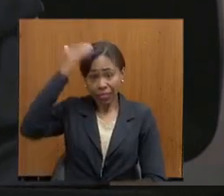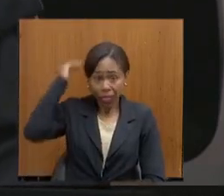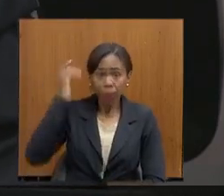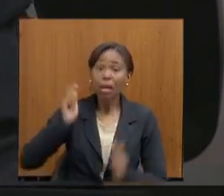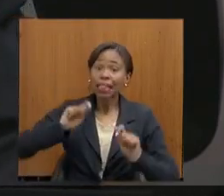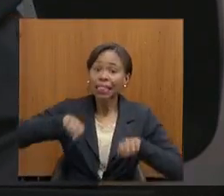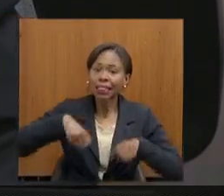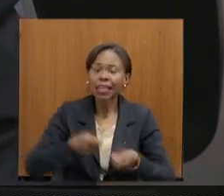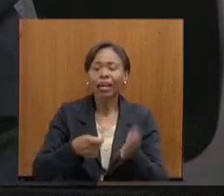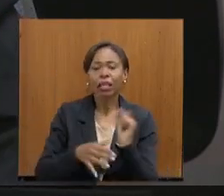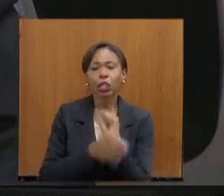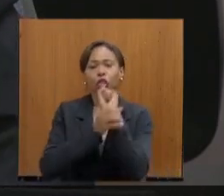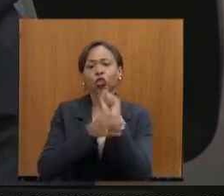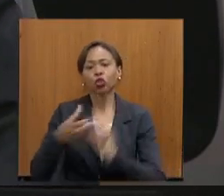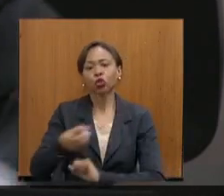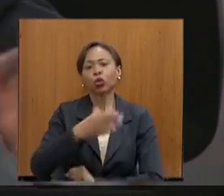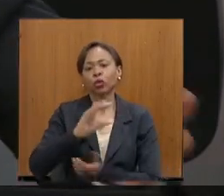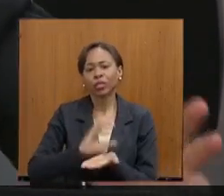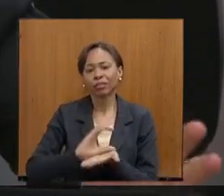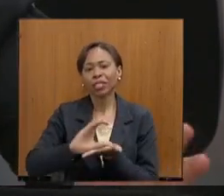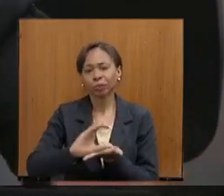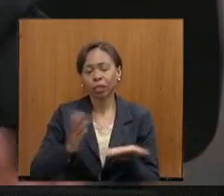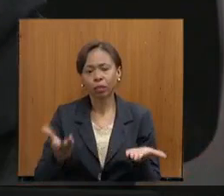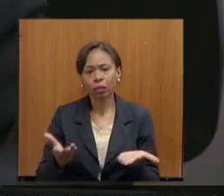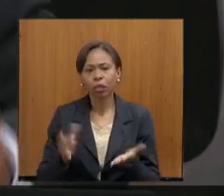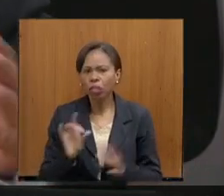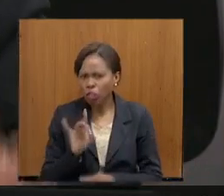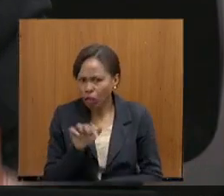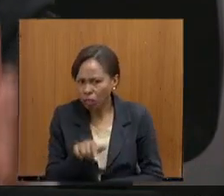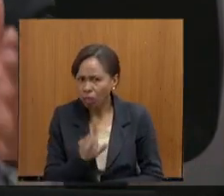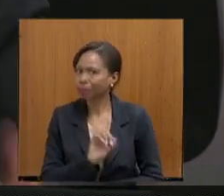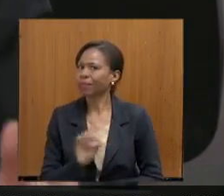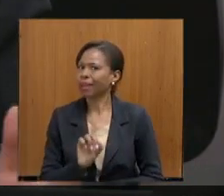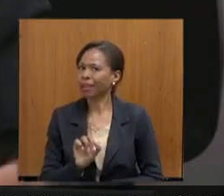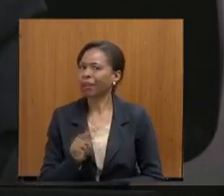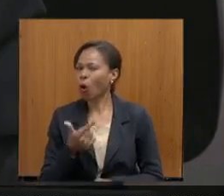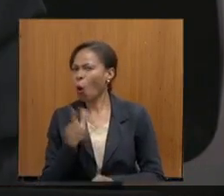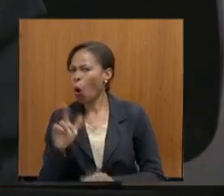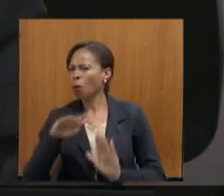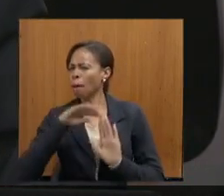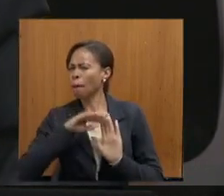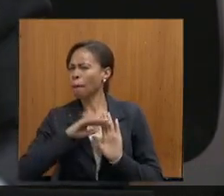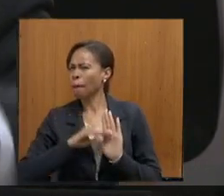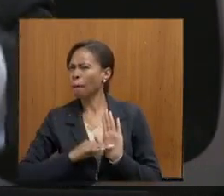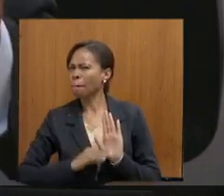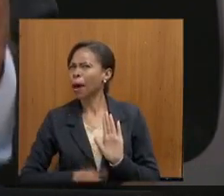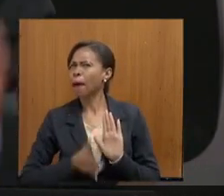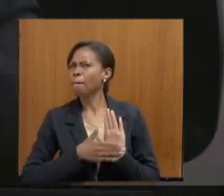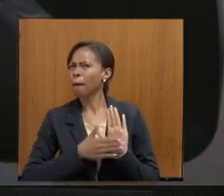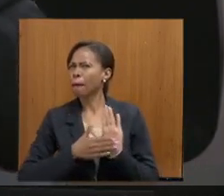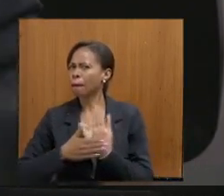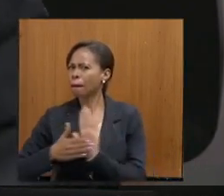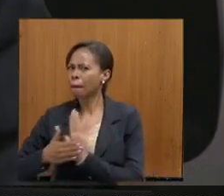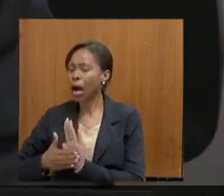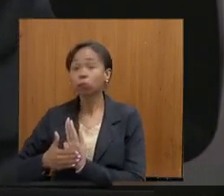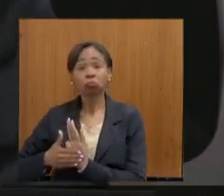garantias novos investimentos e não é só isto tantas e tantas faltas que vossa excelência se tem e a página